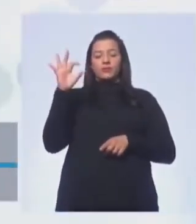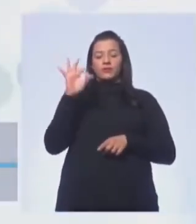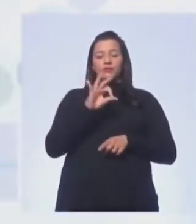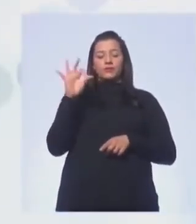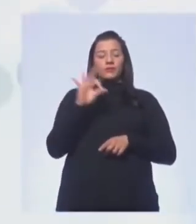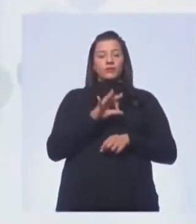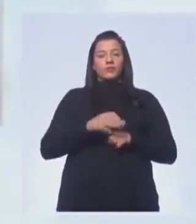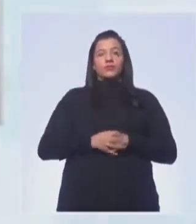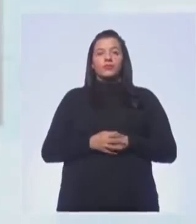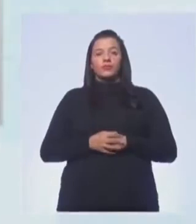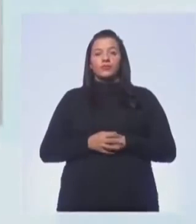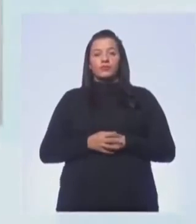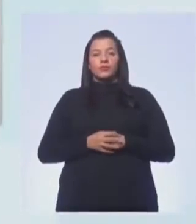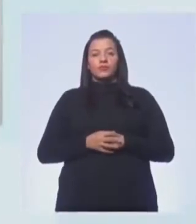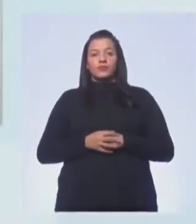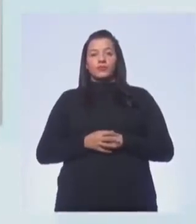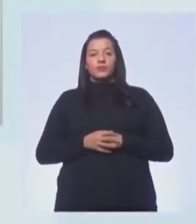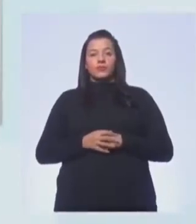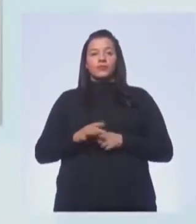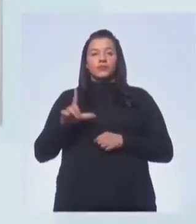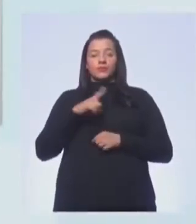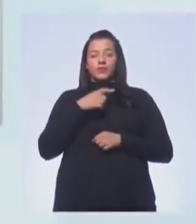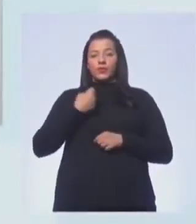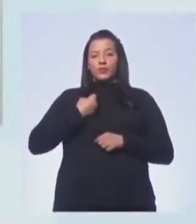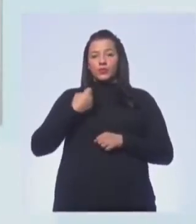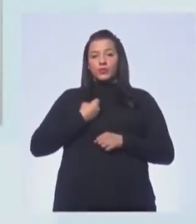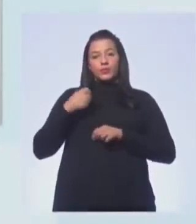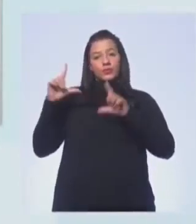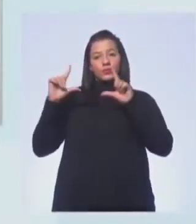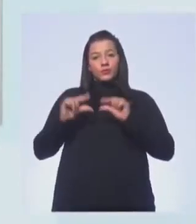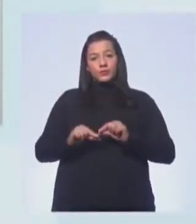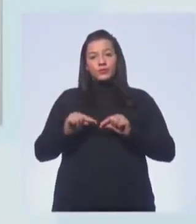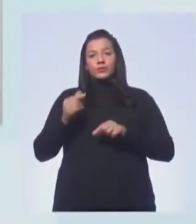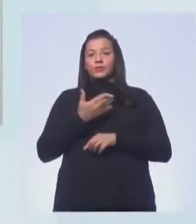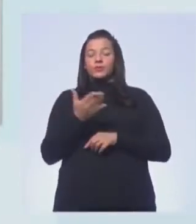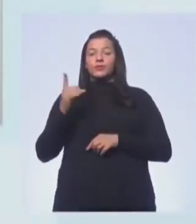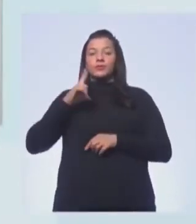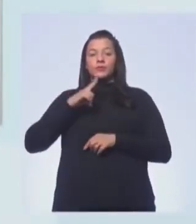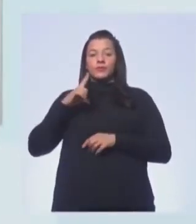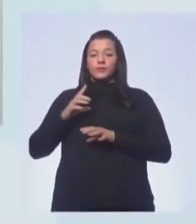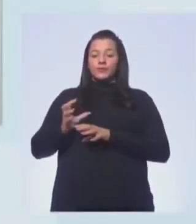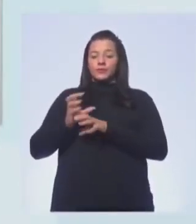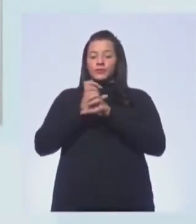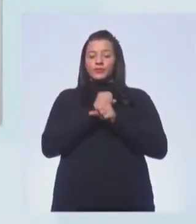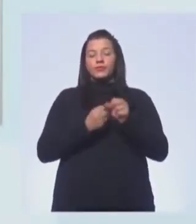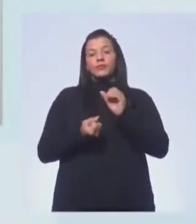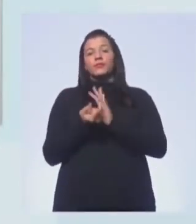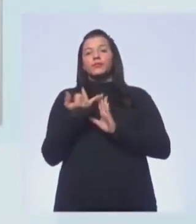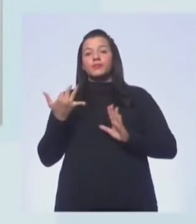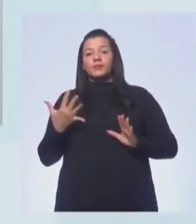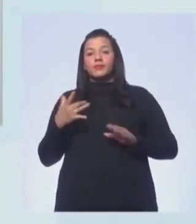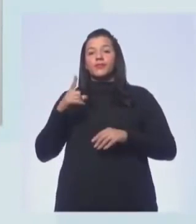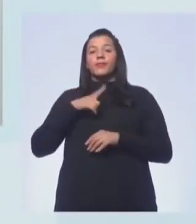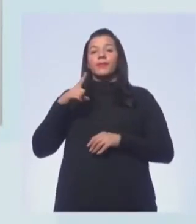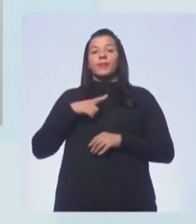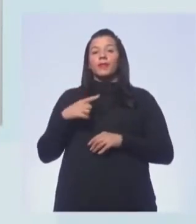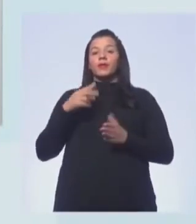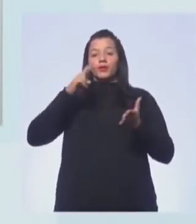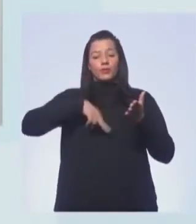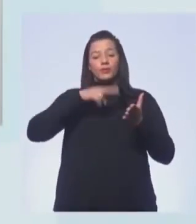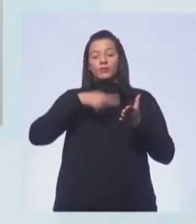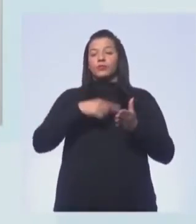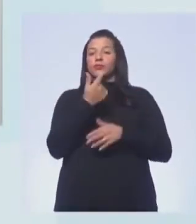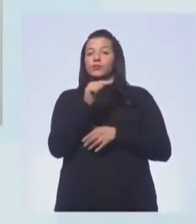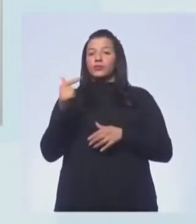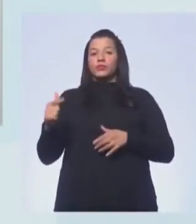que você vê que a porcentagem parece que o número é mínimo, mas quando você vê lá embaixo transformado em números mesmo, em quantidade, tá lá, o número de não leitores chega a